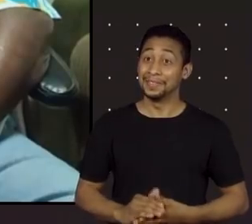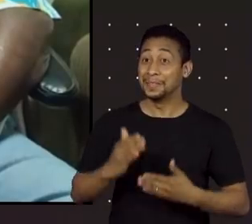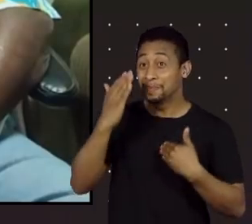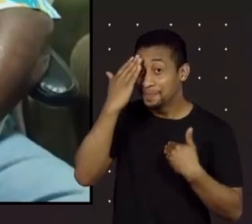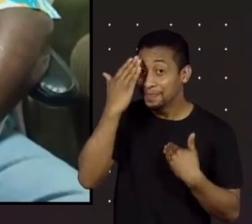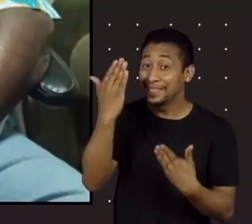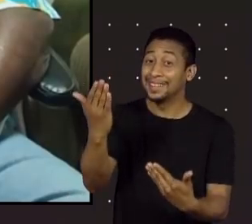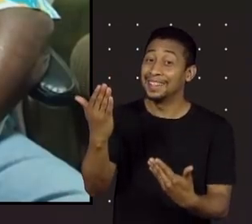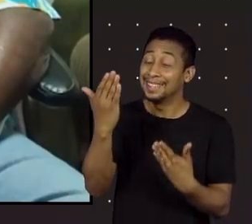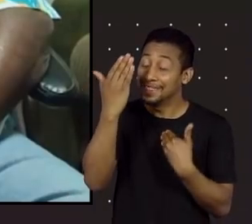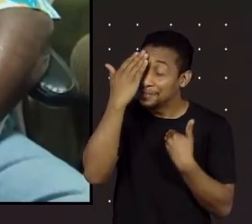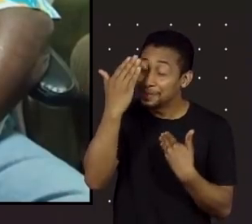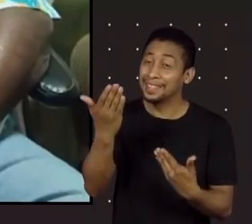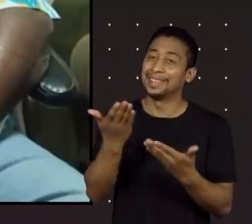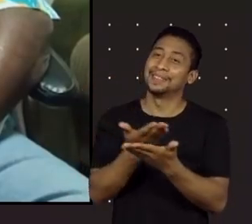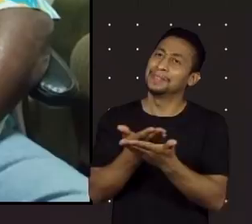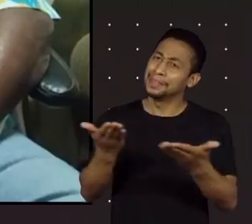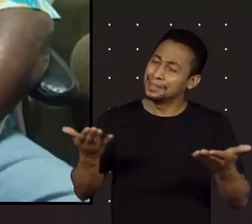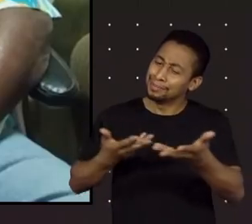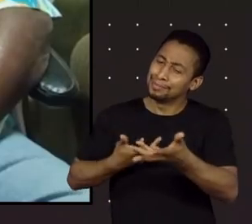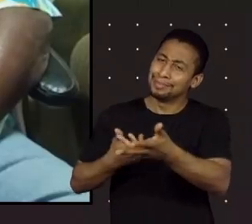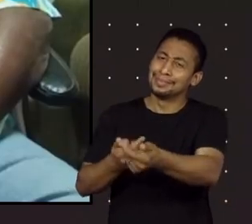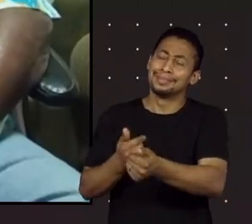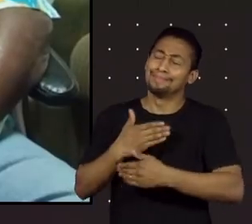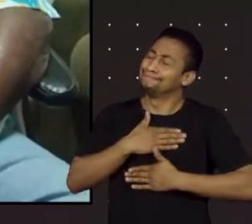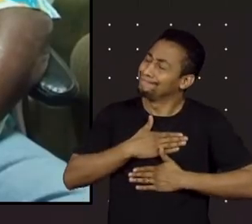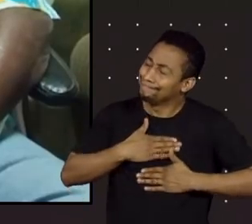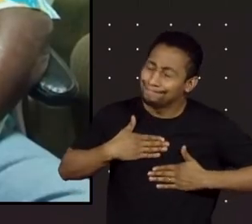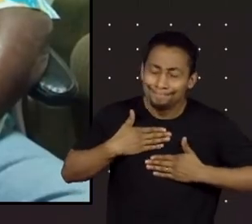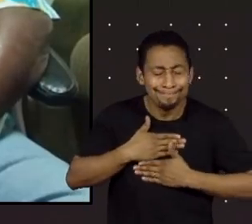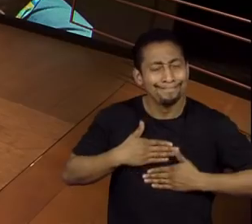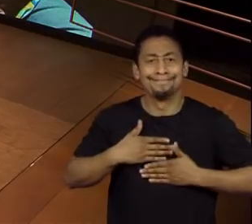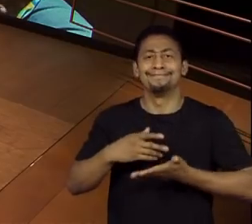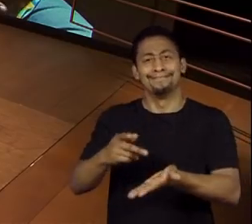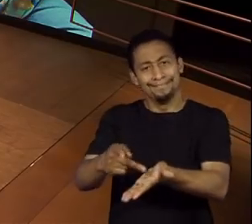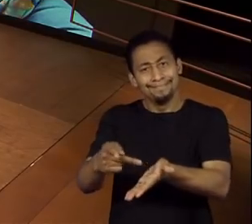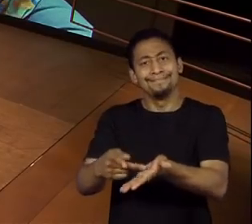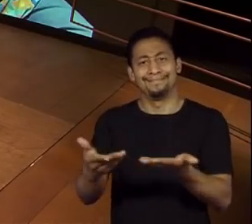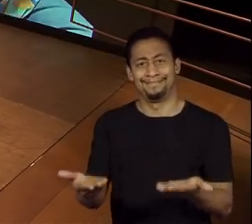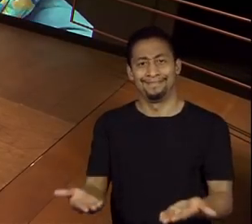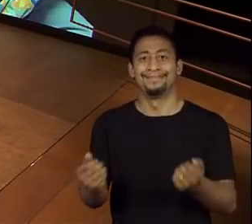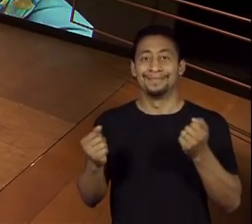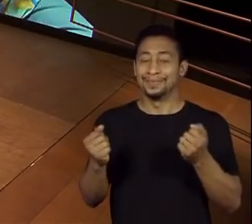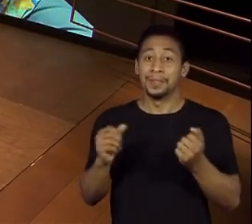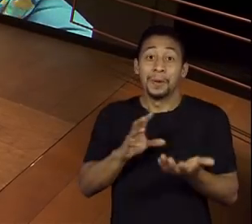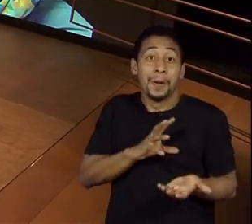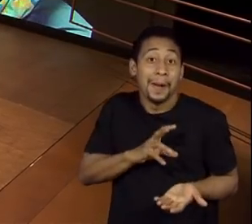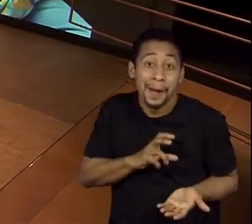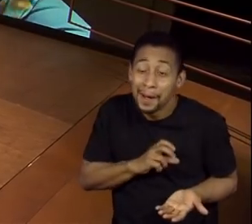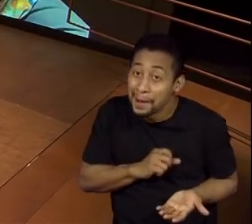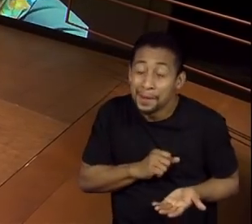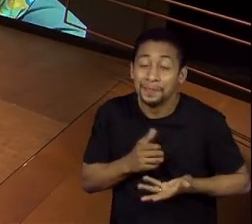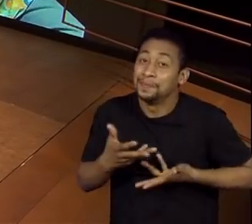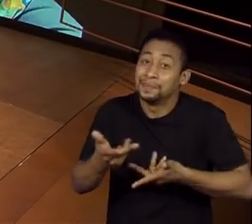Obrigado a vocês. Pô, é um prazer muito grande mesmo. Legal. É uma emissora que eu amo, eu